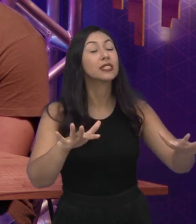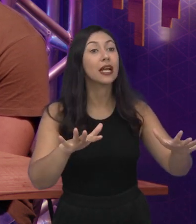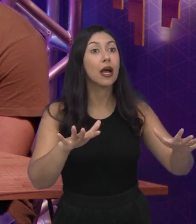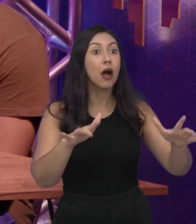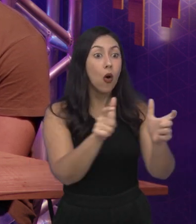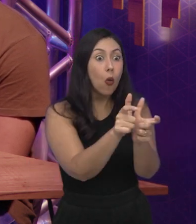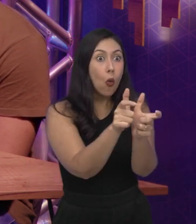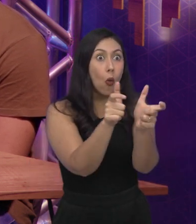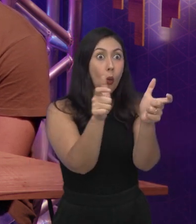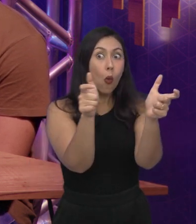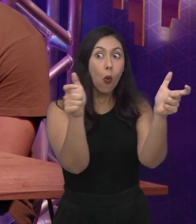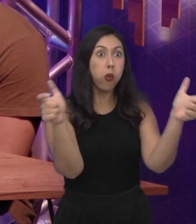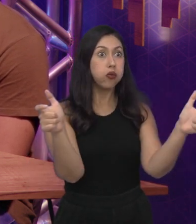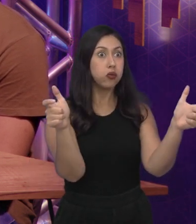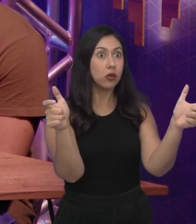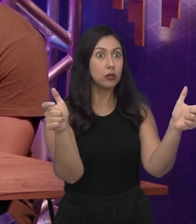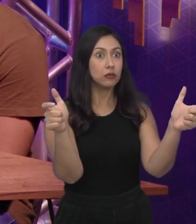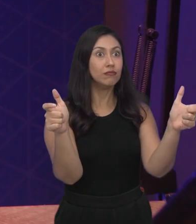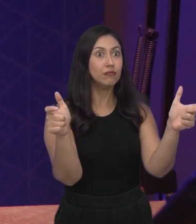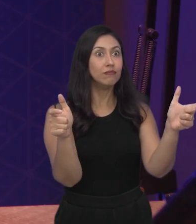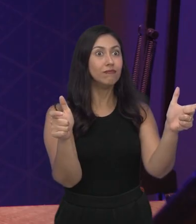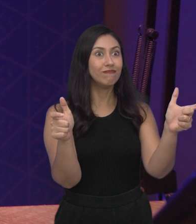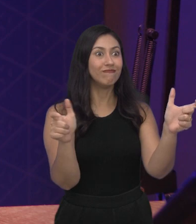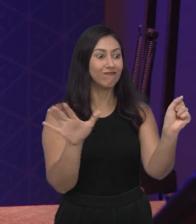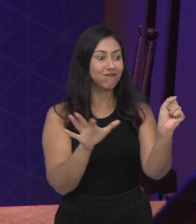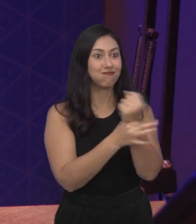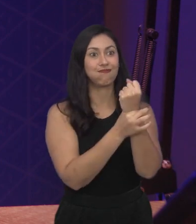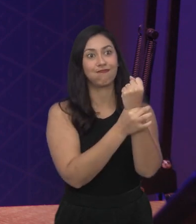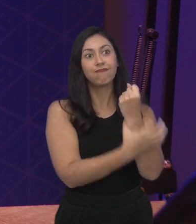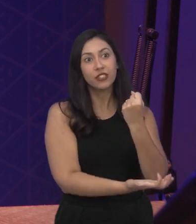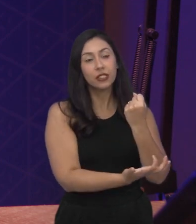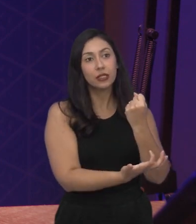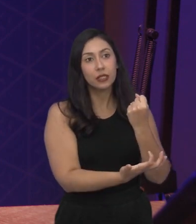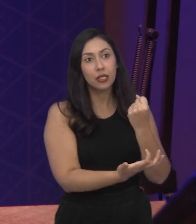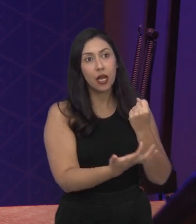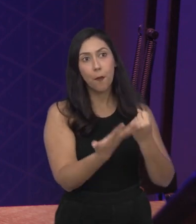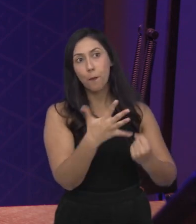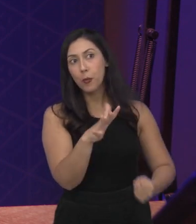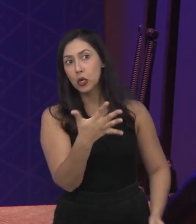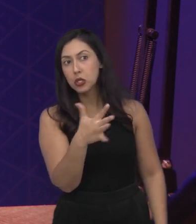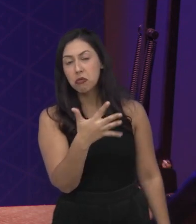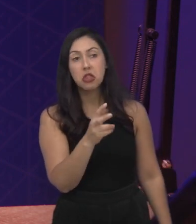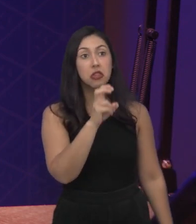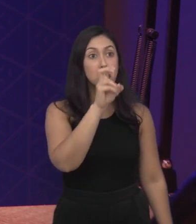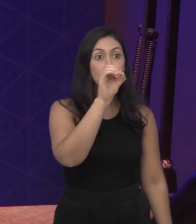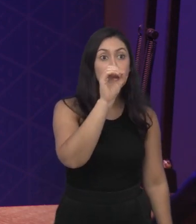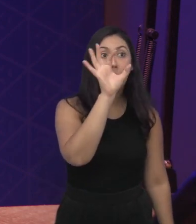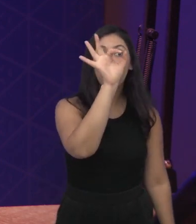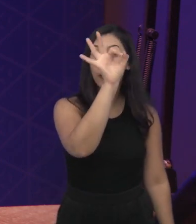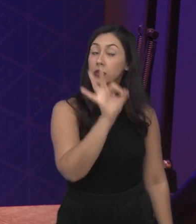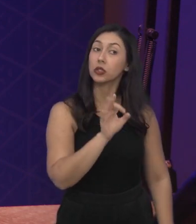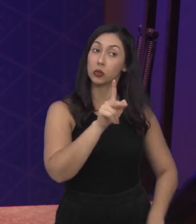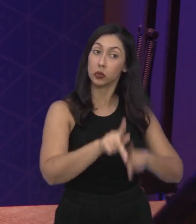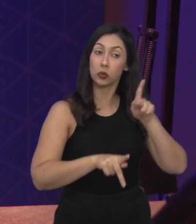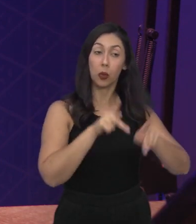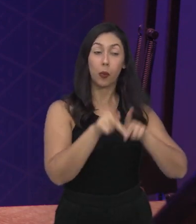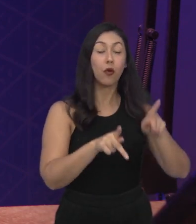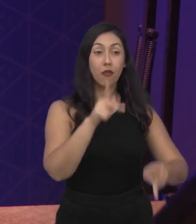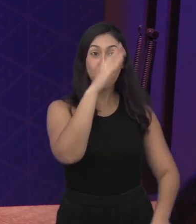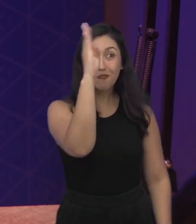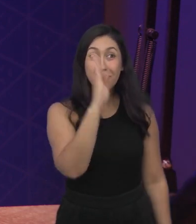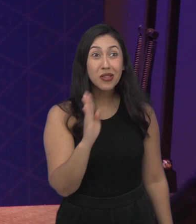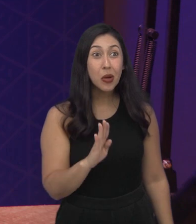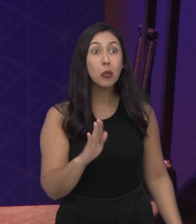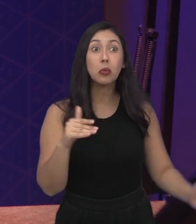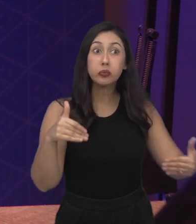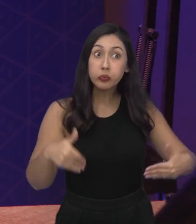que a insegurança alimentar no Brasil chegou a níveis astronômicos. Cerca de metade da população brasileira é